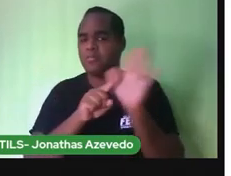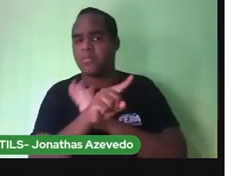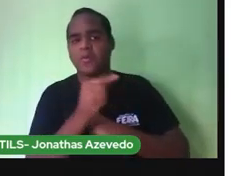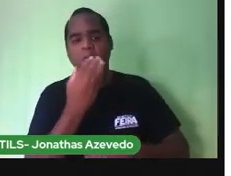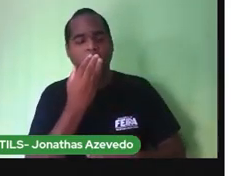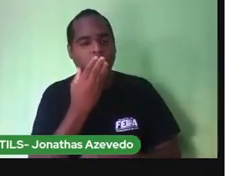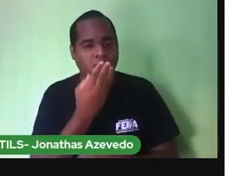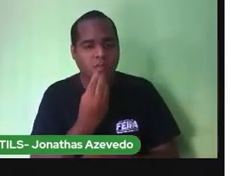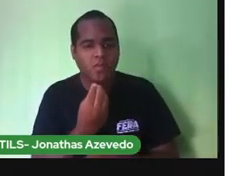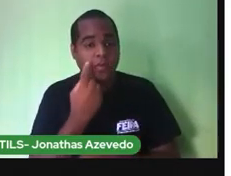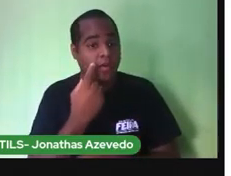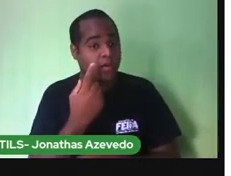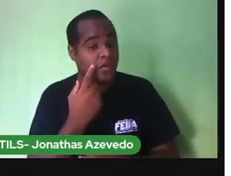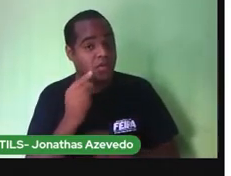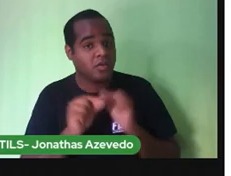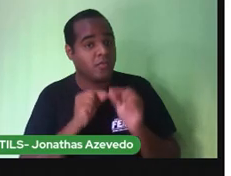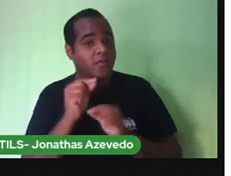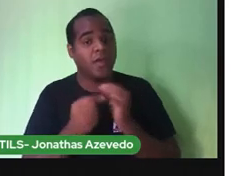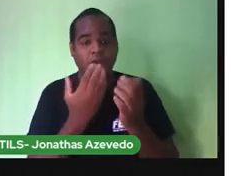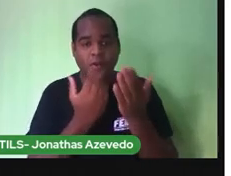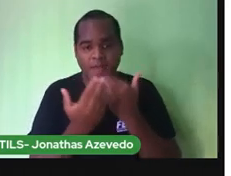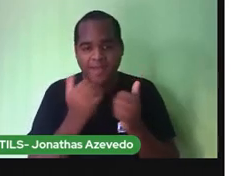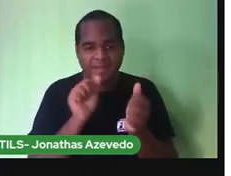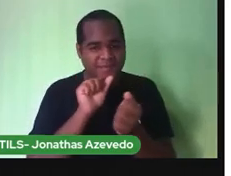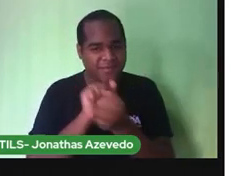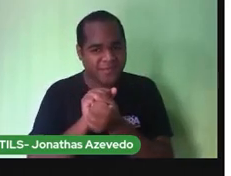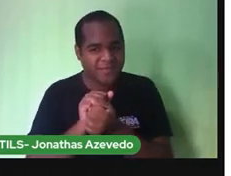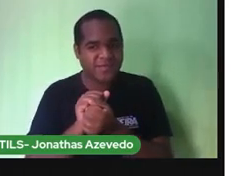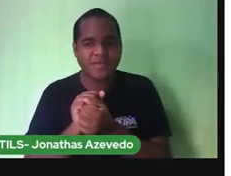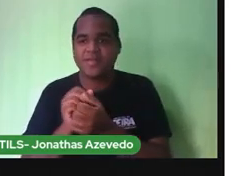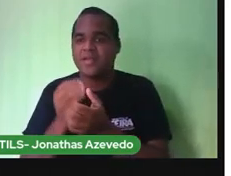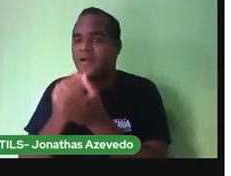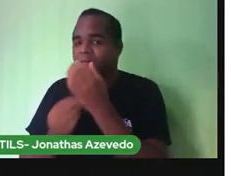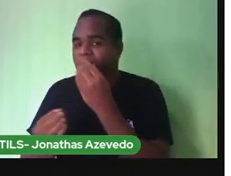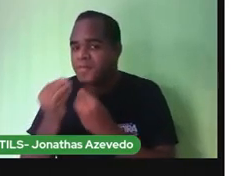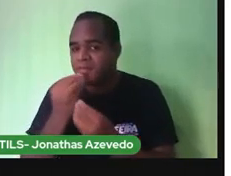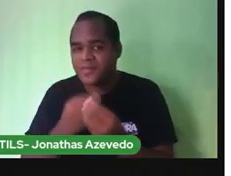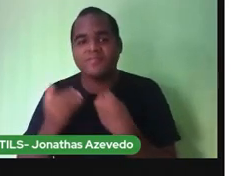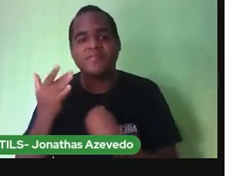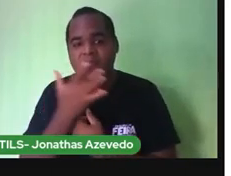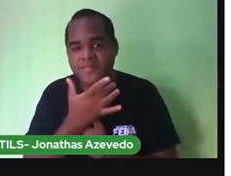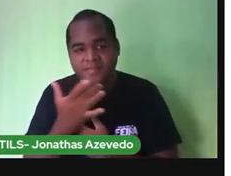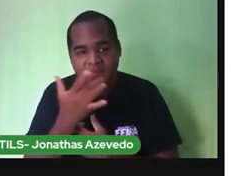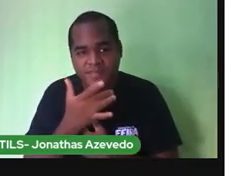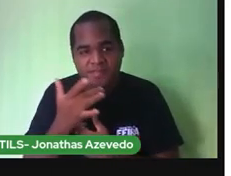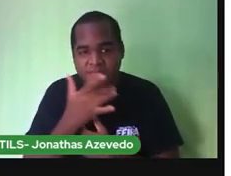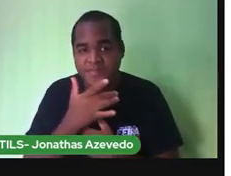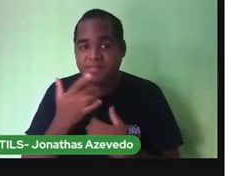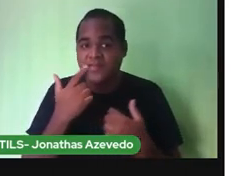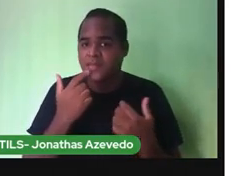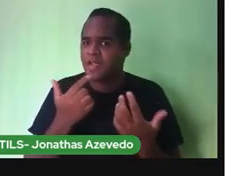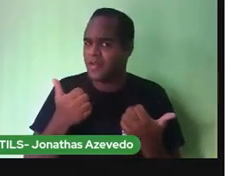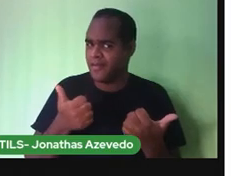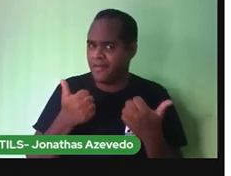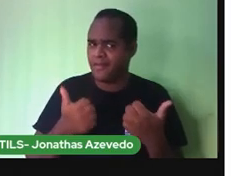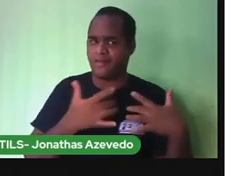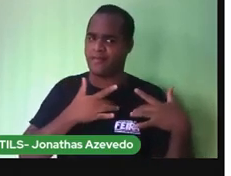combrando vem almoçar comigo faça um almoço gostoso quanta gentileza